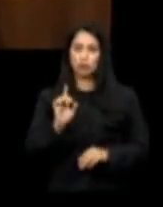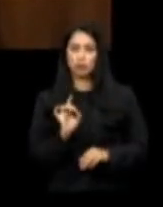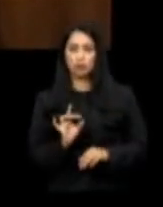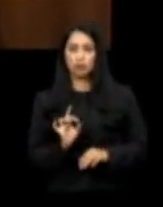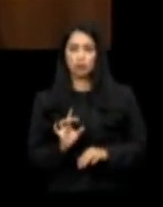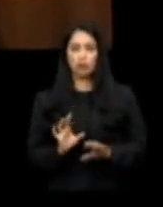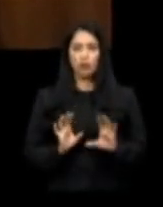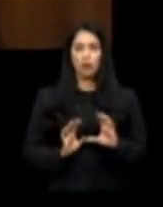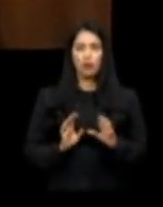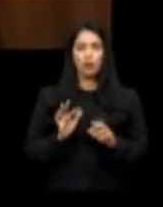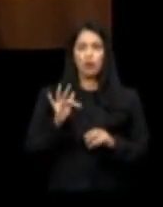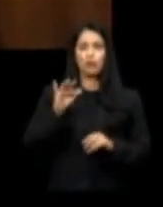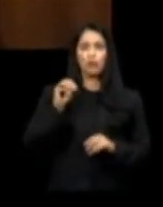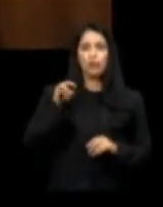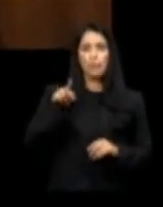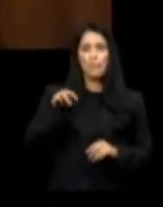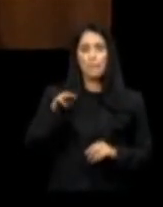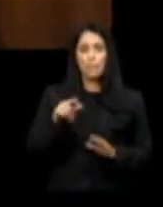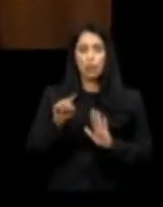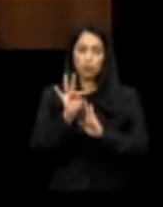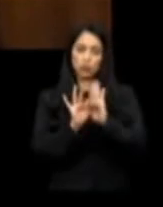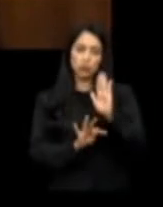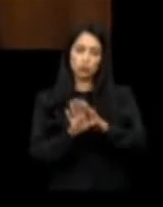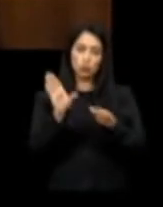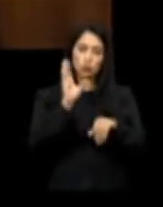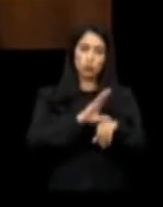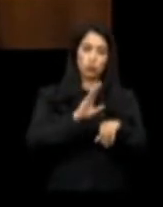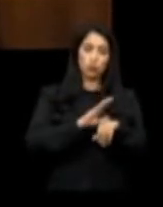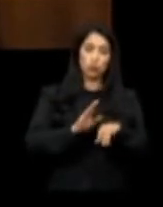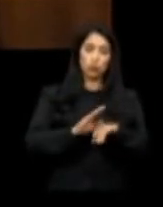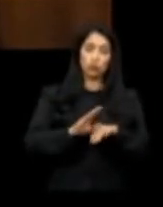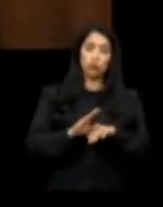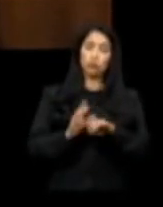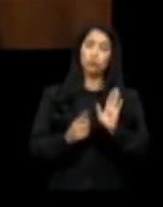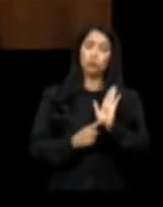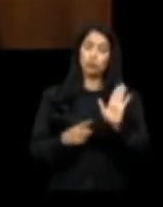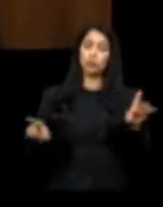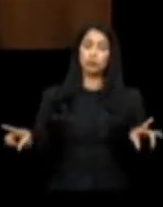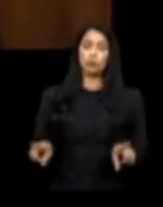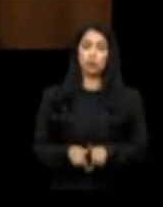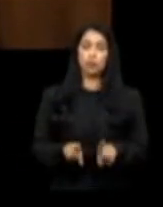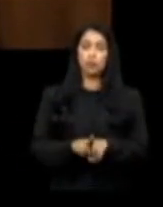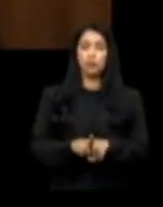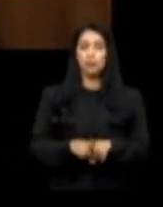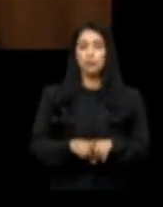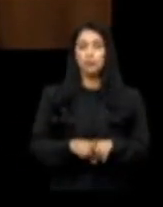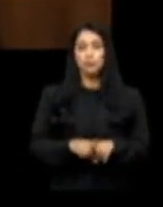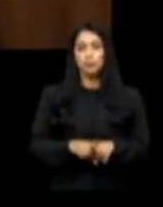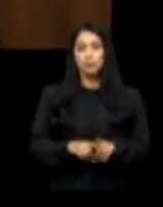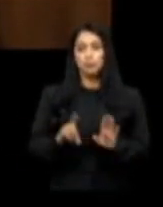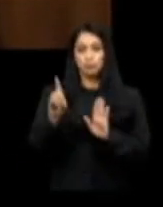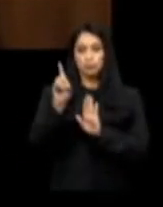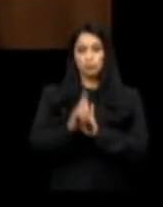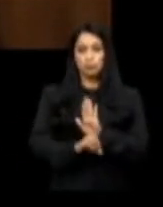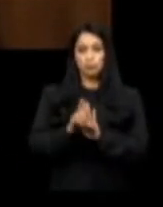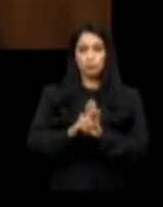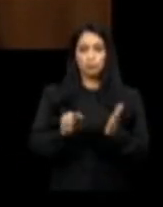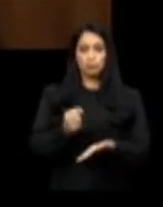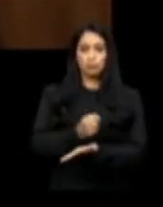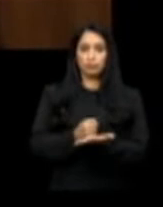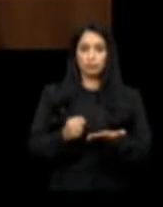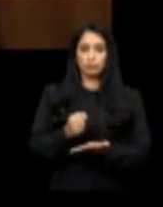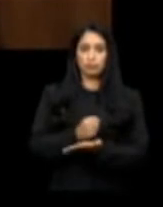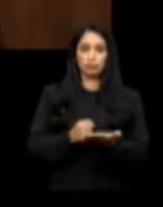formalmente alterações dos textos constitucionais, elas consagram materialmente categorias de direitos, princípios e normas